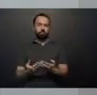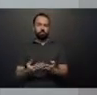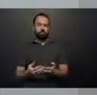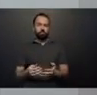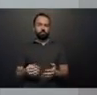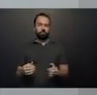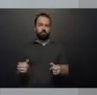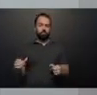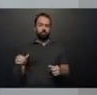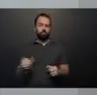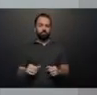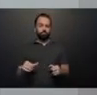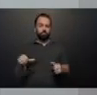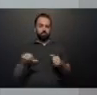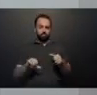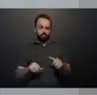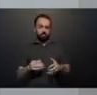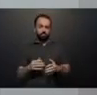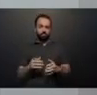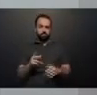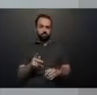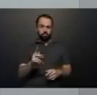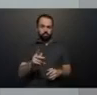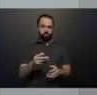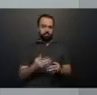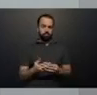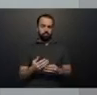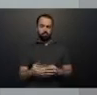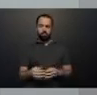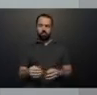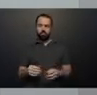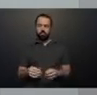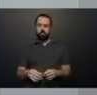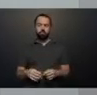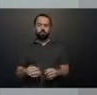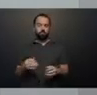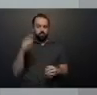oferecer. Vamos falar dos estados físicos da matéria. Até mais!